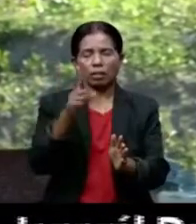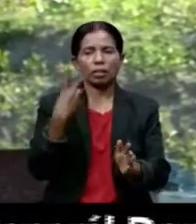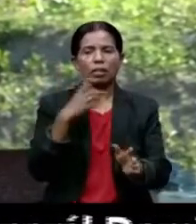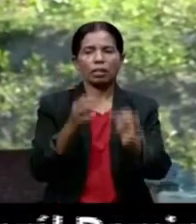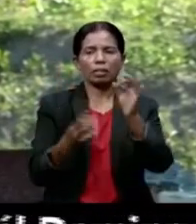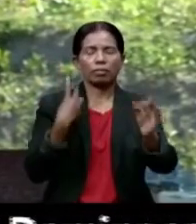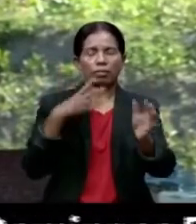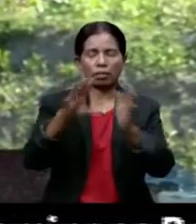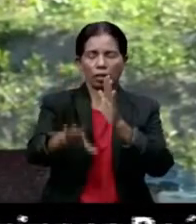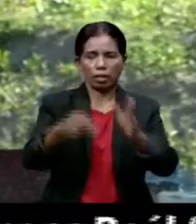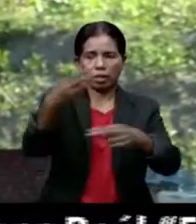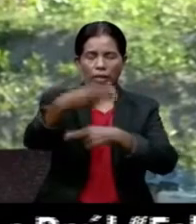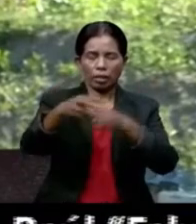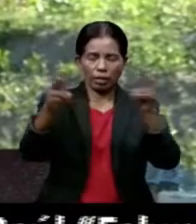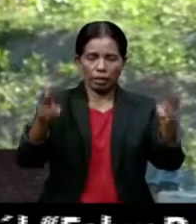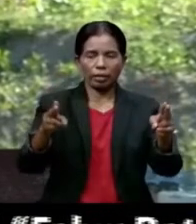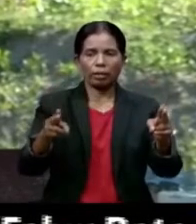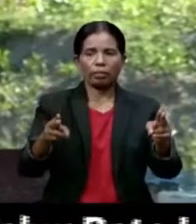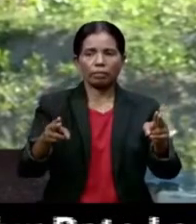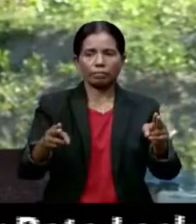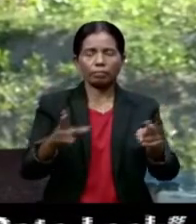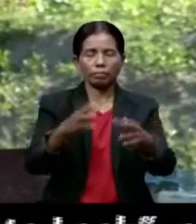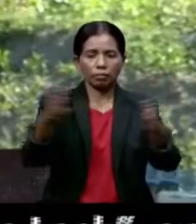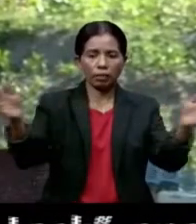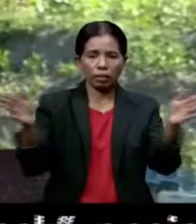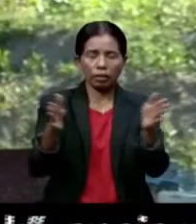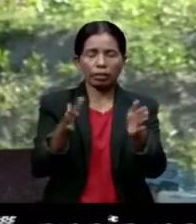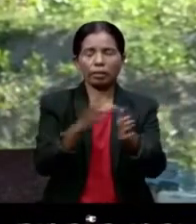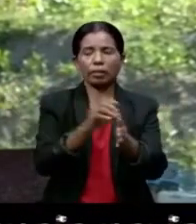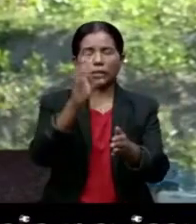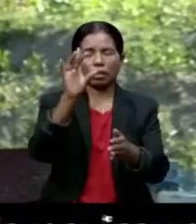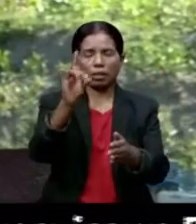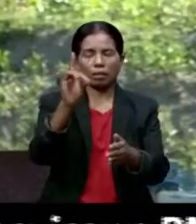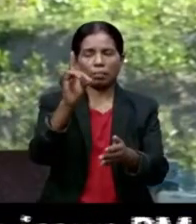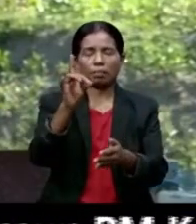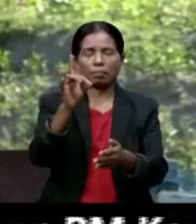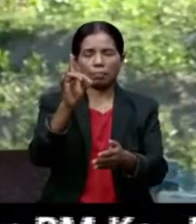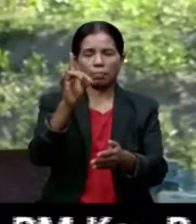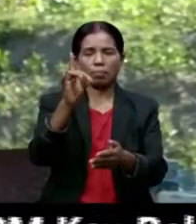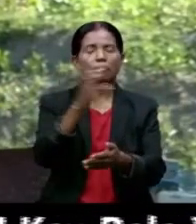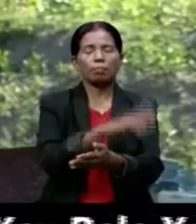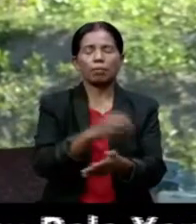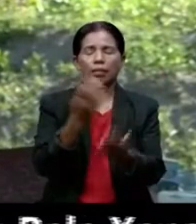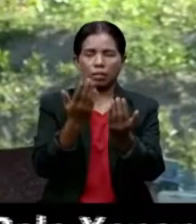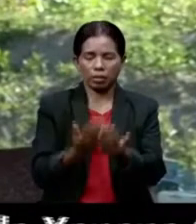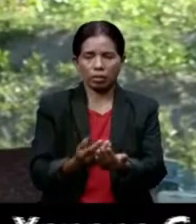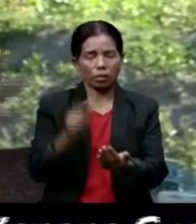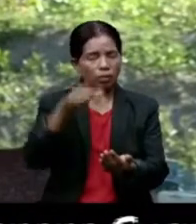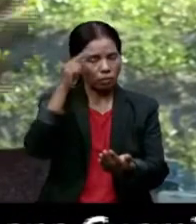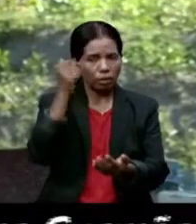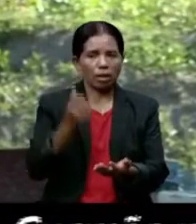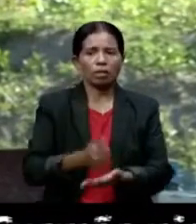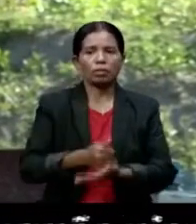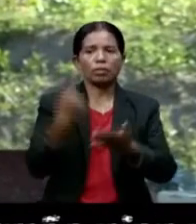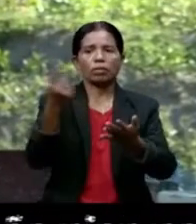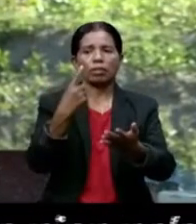hetan hektare ida makto 8 toneladas, hau hane in governo tem que ajuda na fati, agricultor sira, encoraje